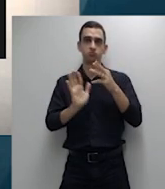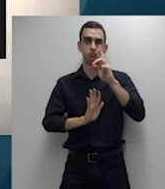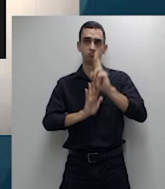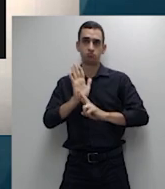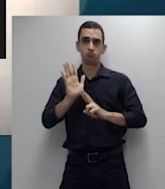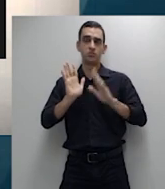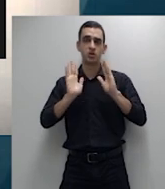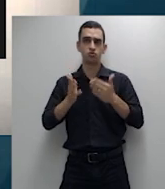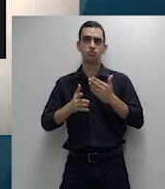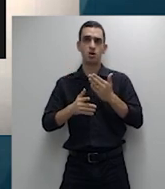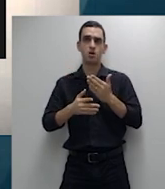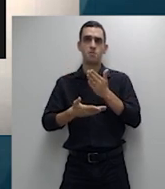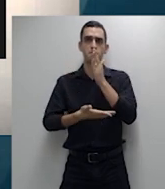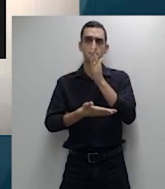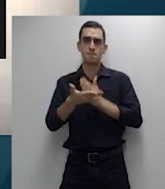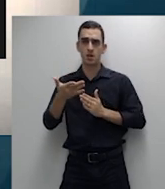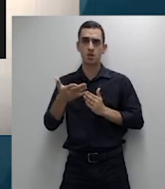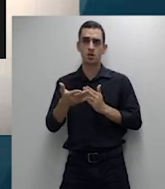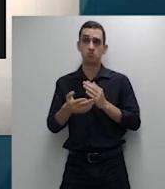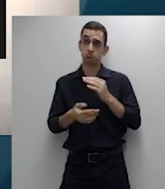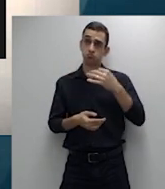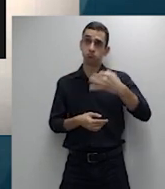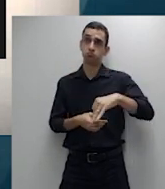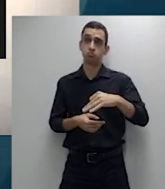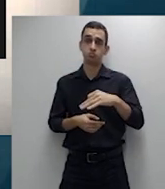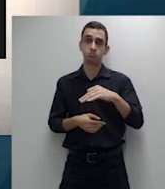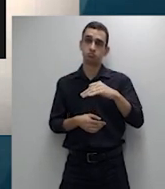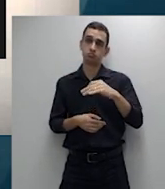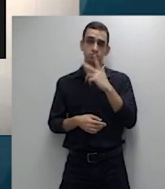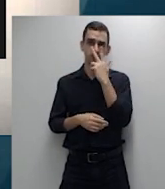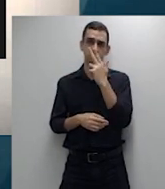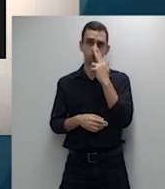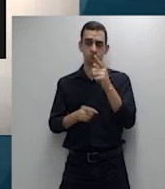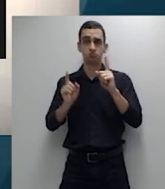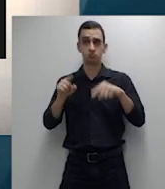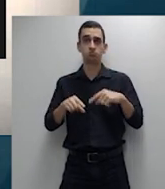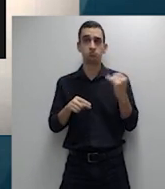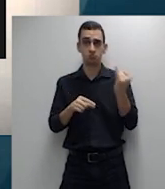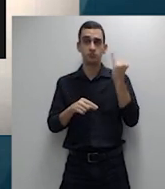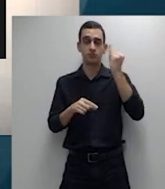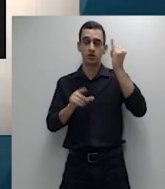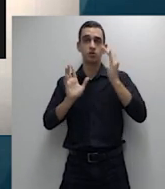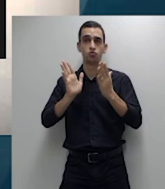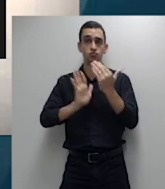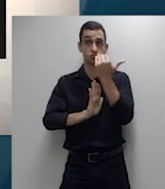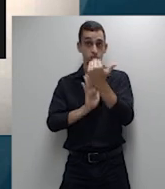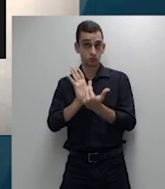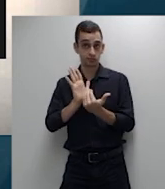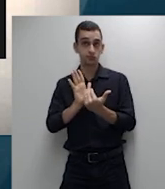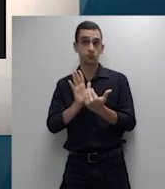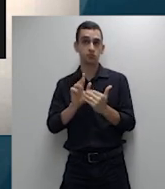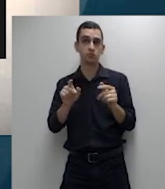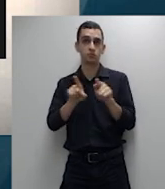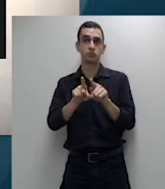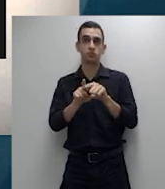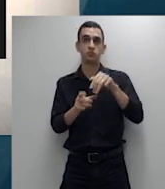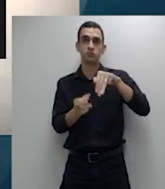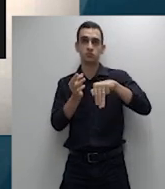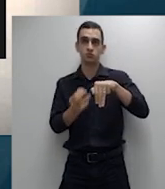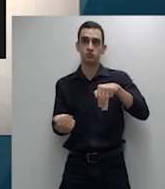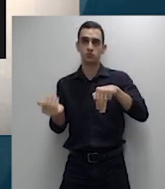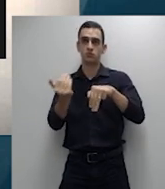mesmo tempo para um por senso eu acho que é uma redução bastante significativa a proposta do místico que não